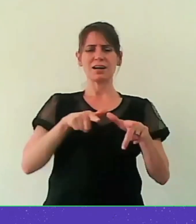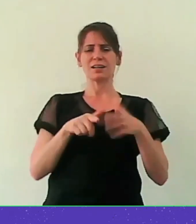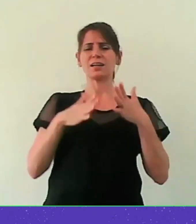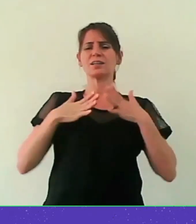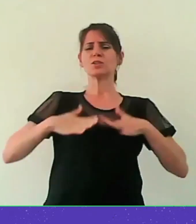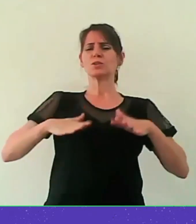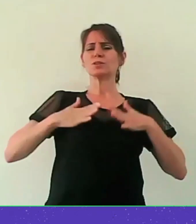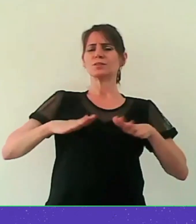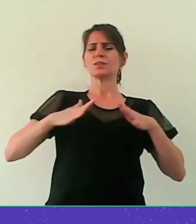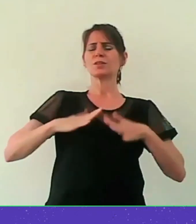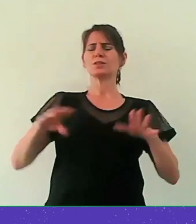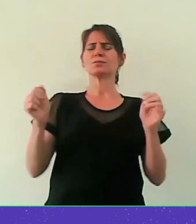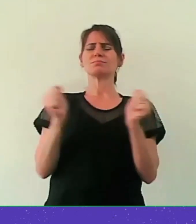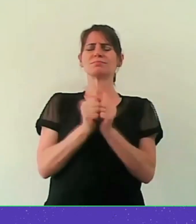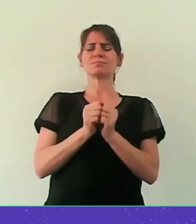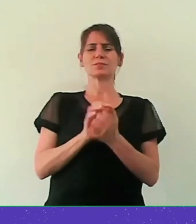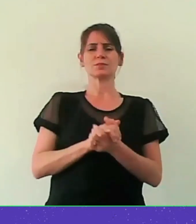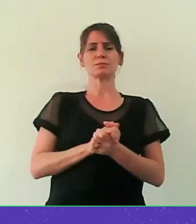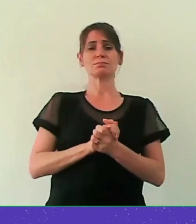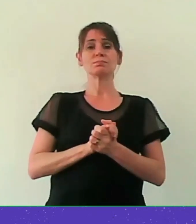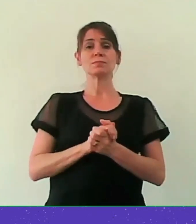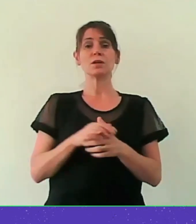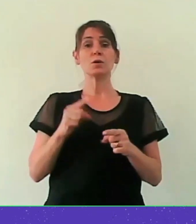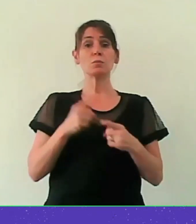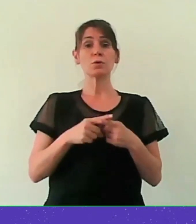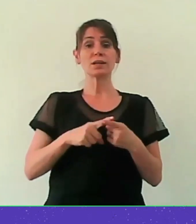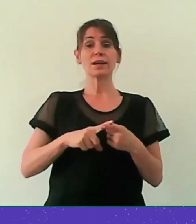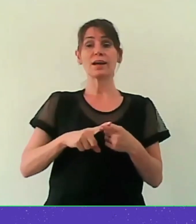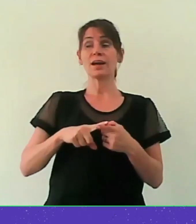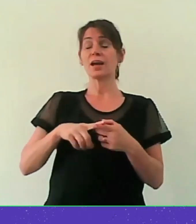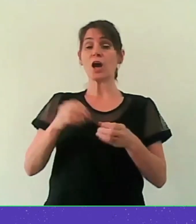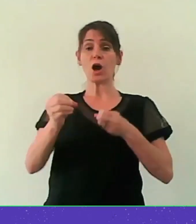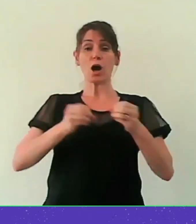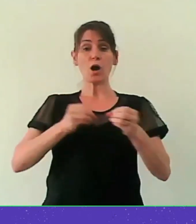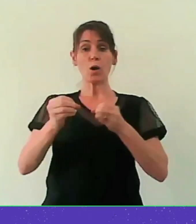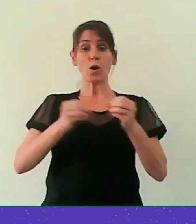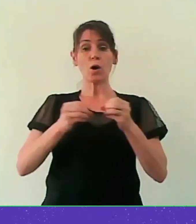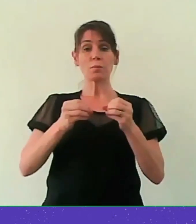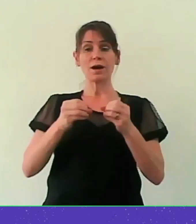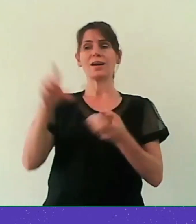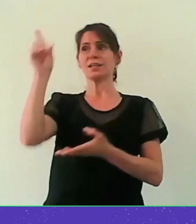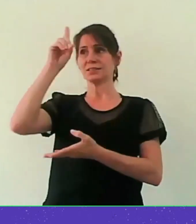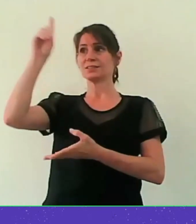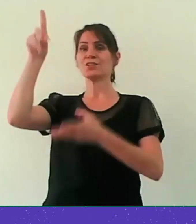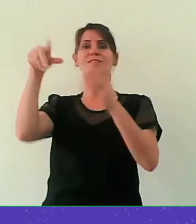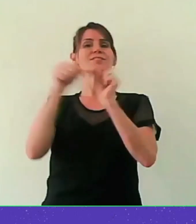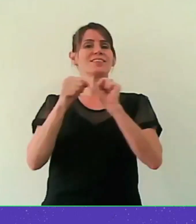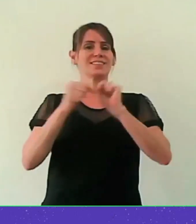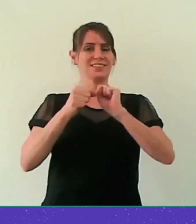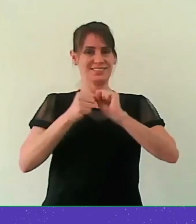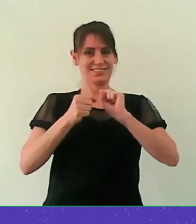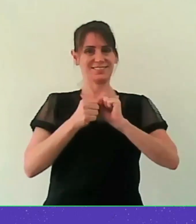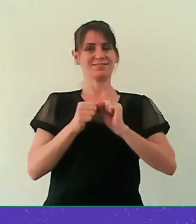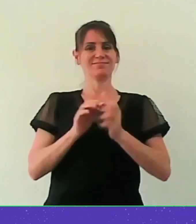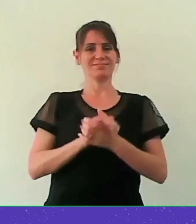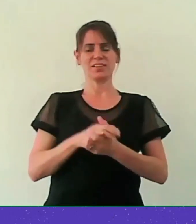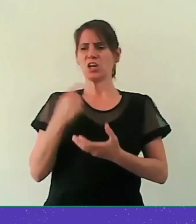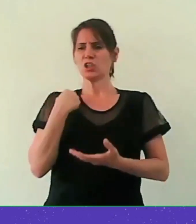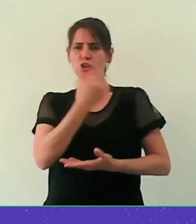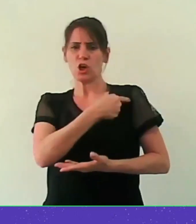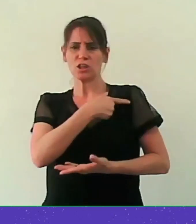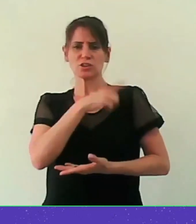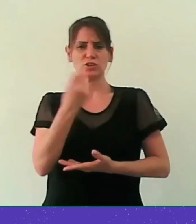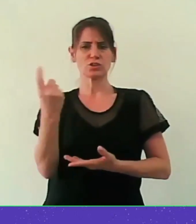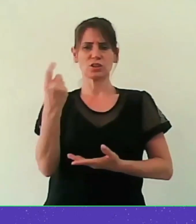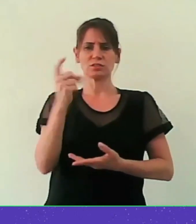descanso, porque quem vai fazer essa obra será Deus, não nós, não temos força